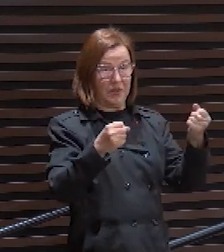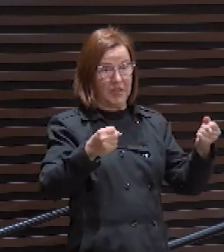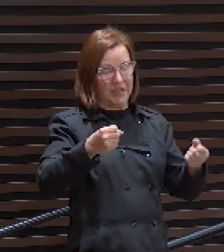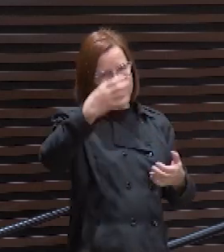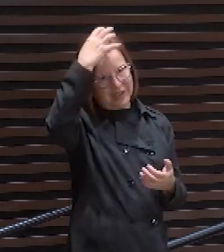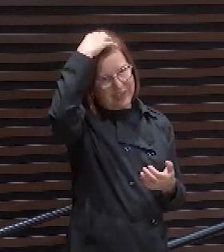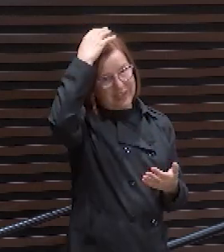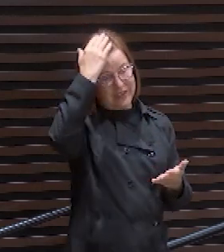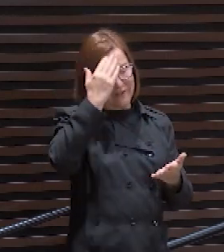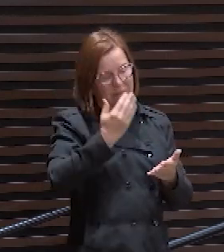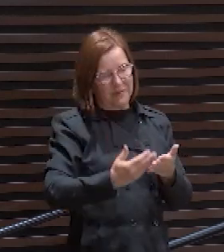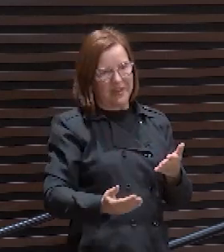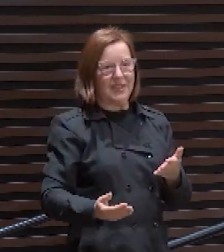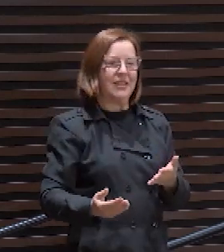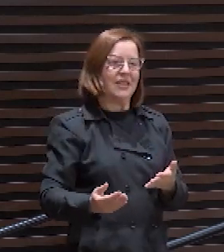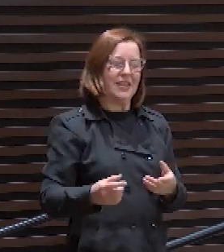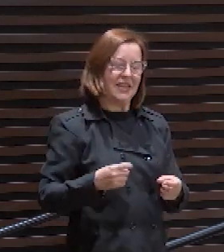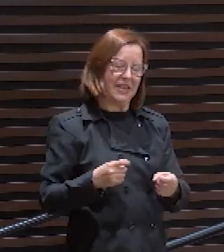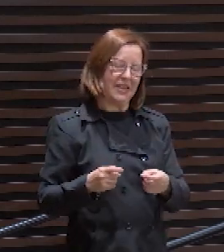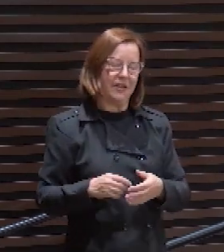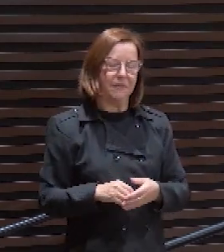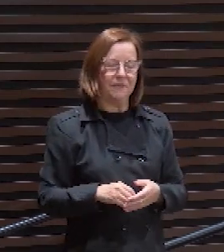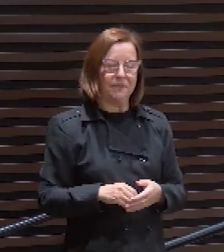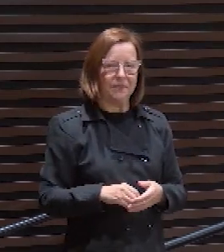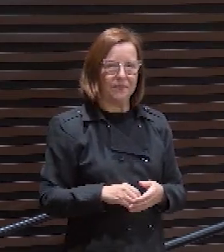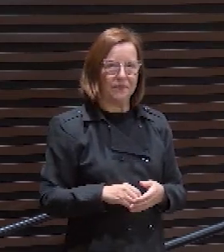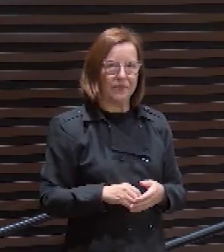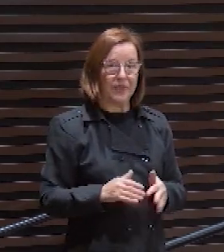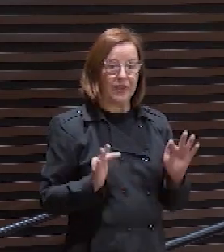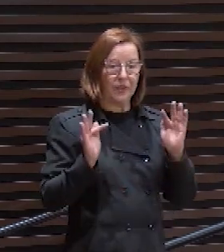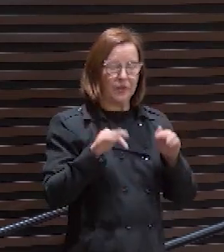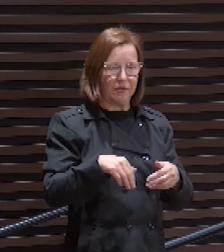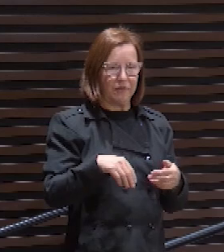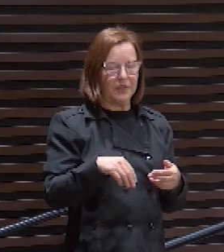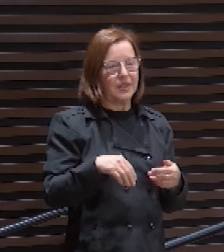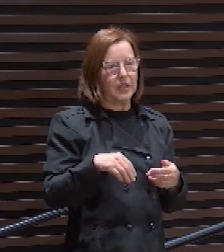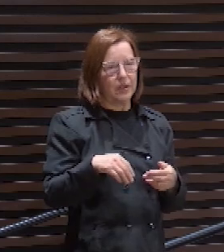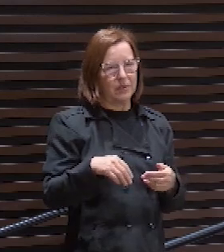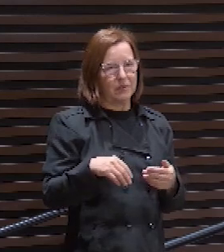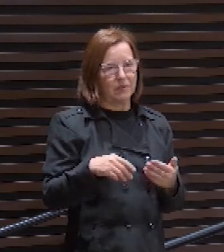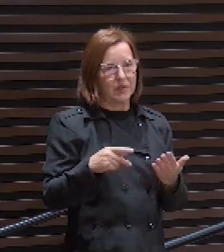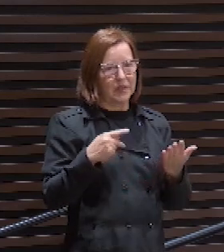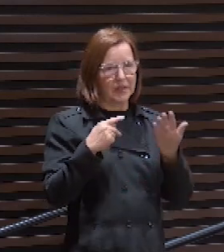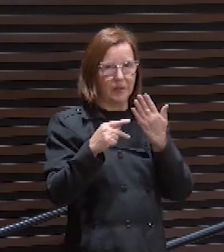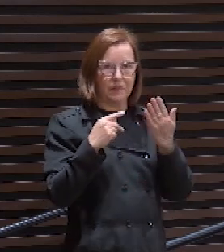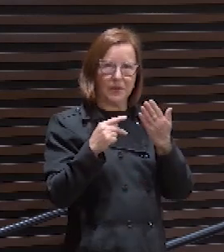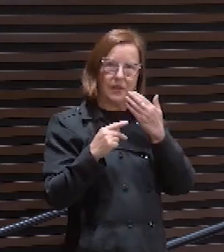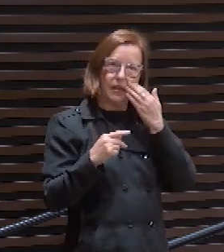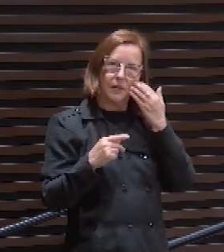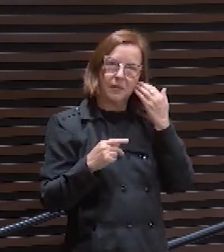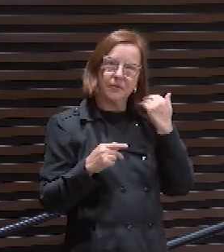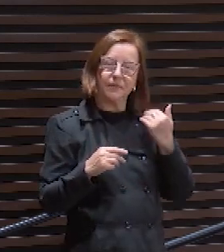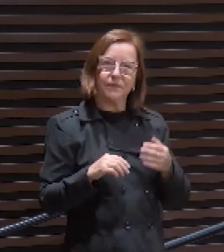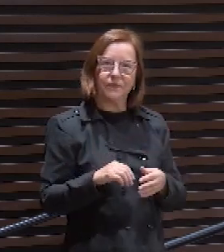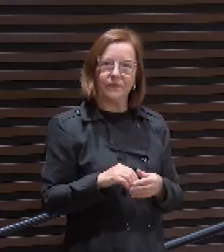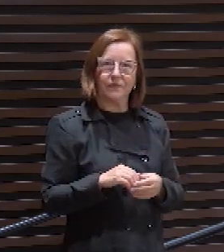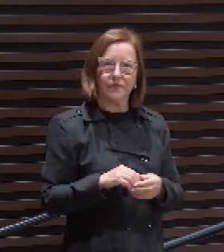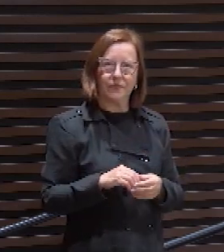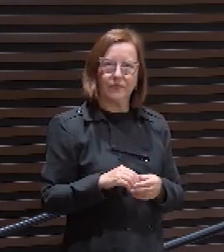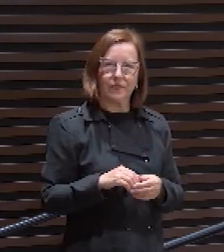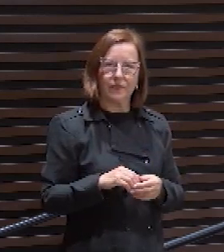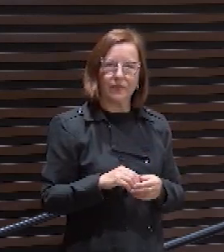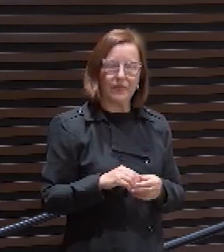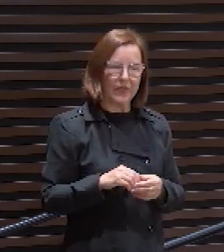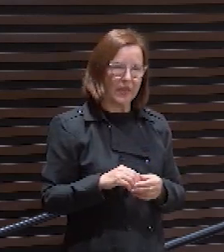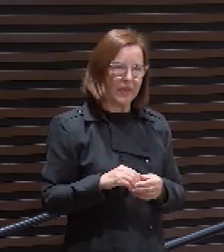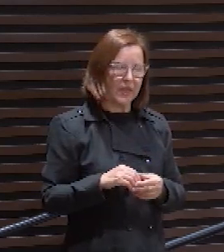que Jesus, ele finaliza a parábola falando sobre todo aquele que dentre vós não renuncia tudo quanto tem, não pode ser meu discípulo. Então